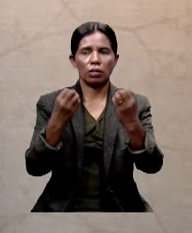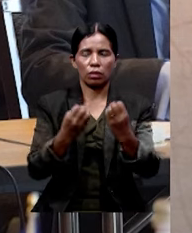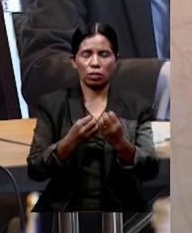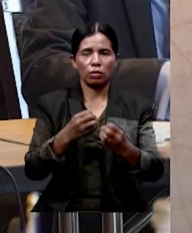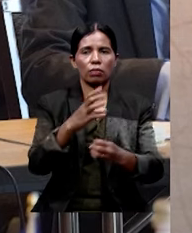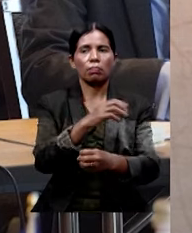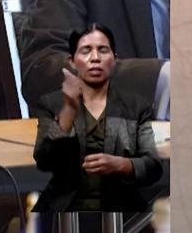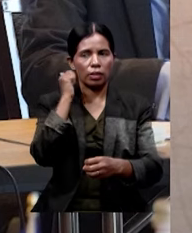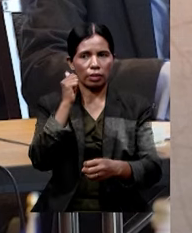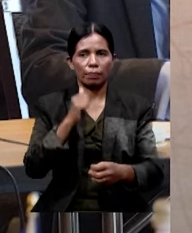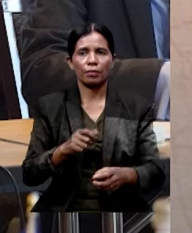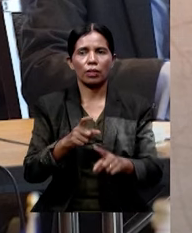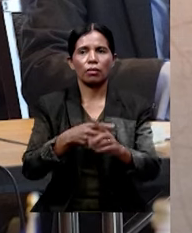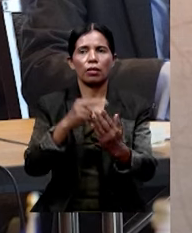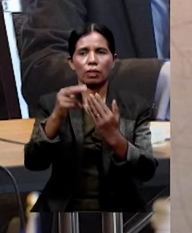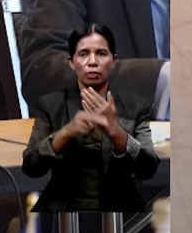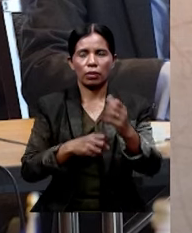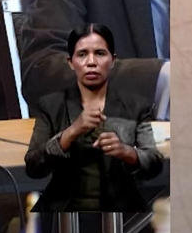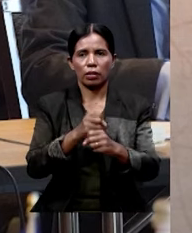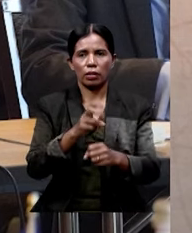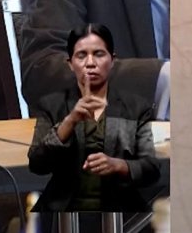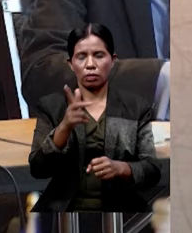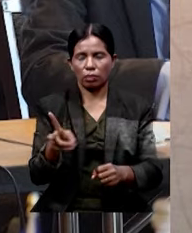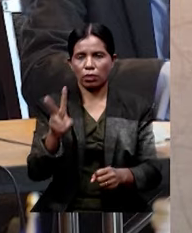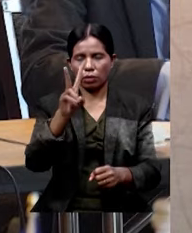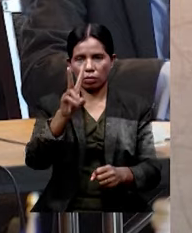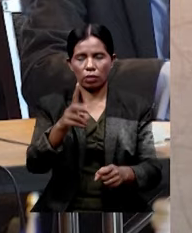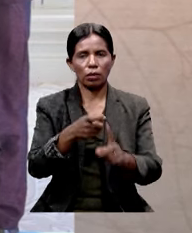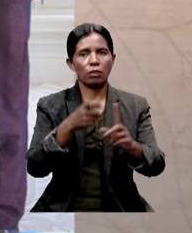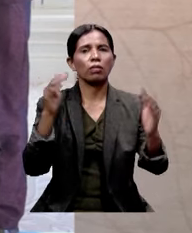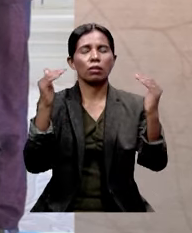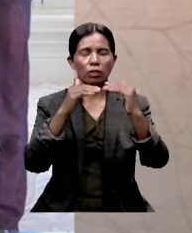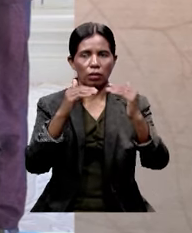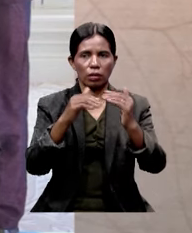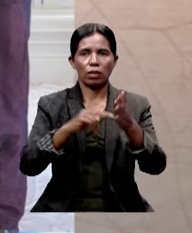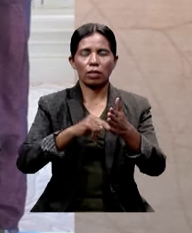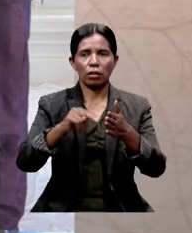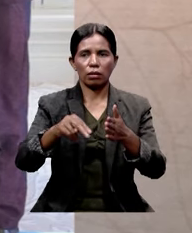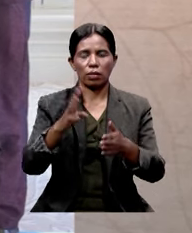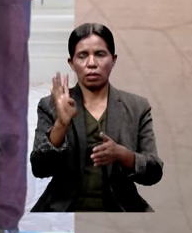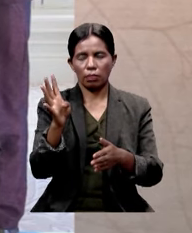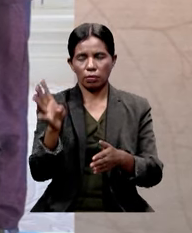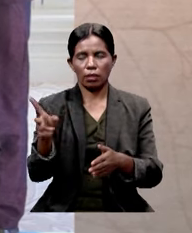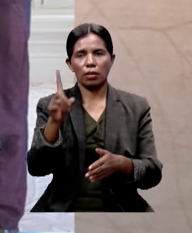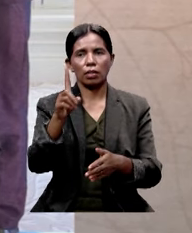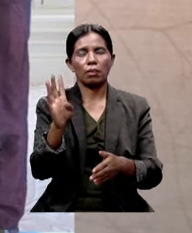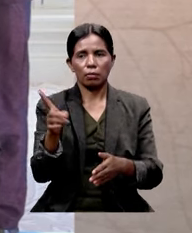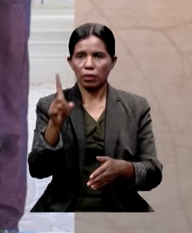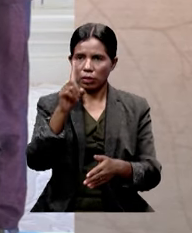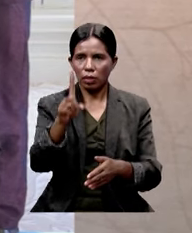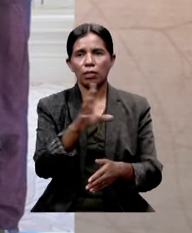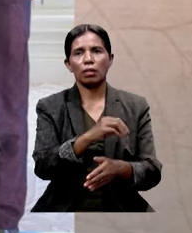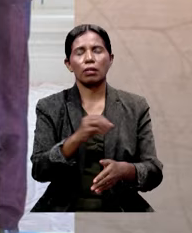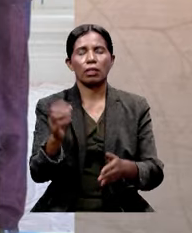ASEAN. E em novembro, tinha Rihun Rua, Rua Nulu Resin Rua, lihusi conferência alto nível badala Hatnulu no Hatnulu Resin Ida,